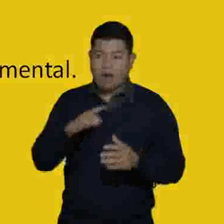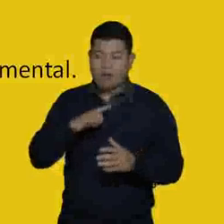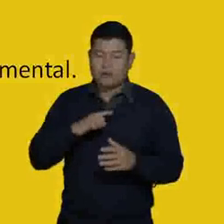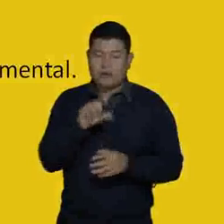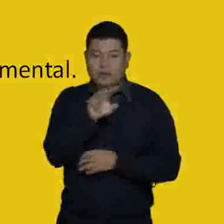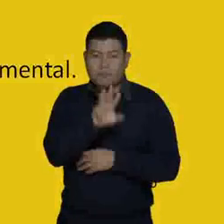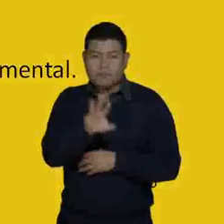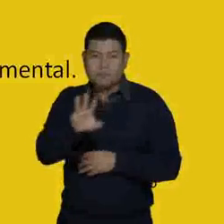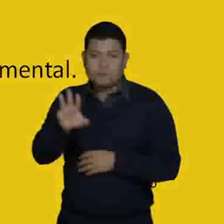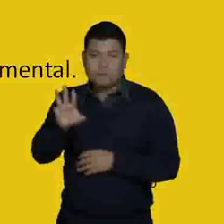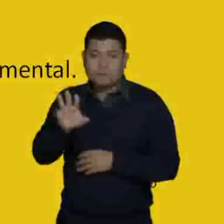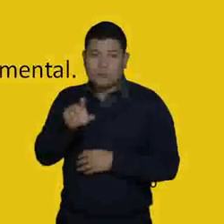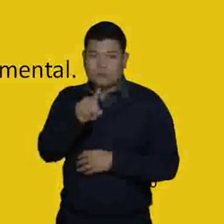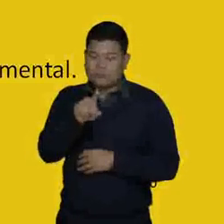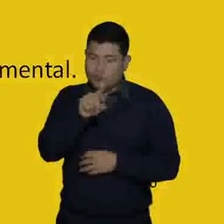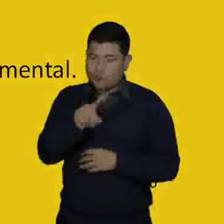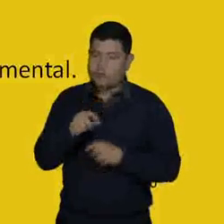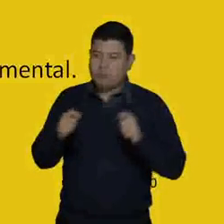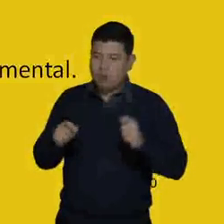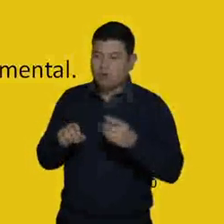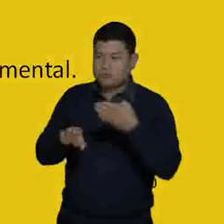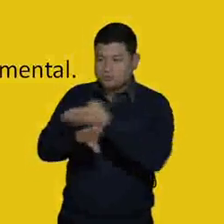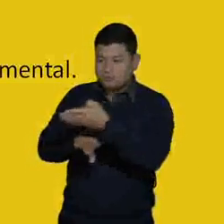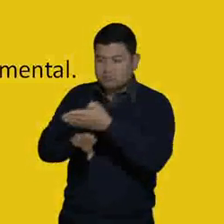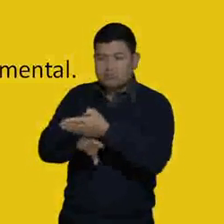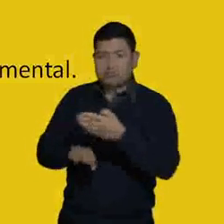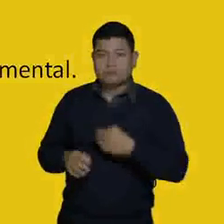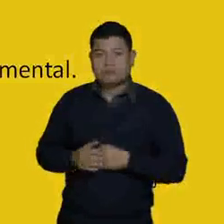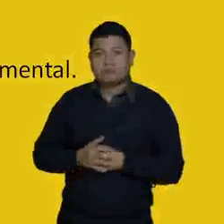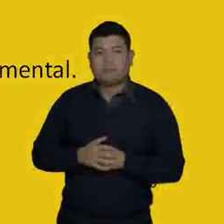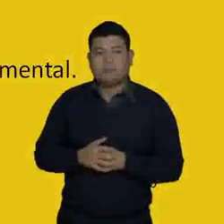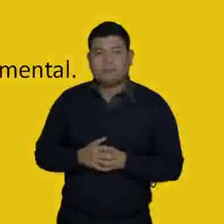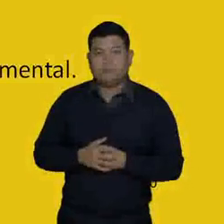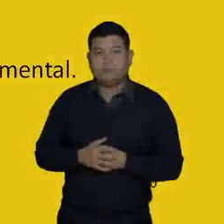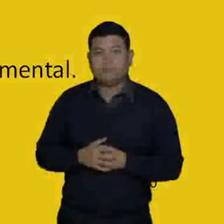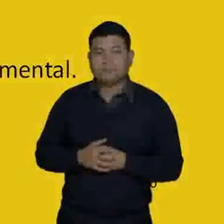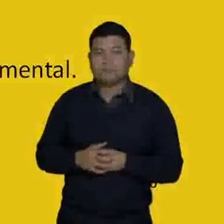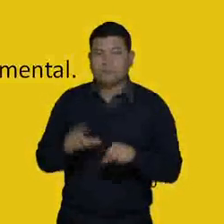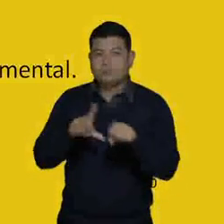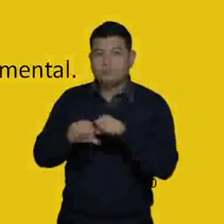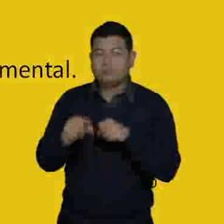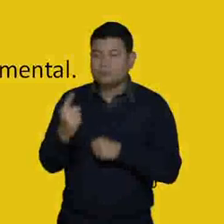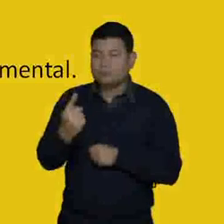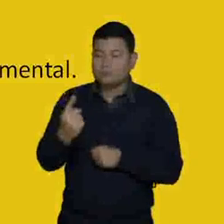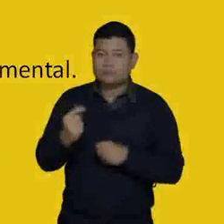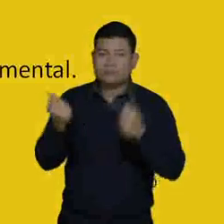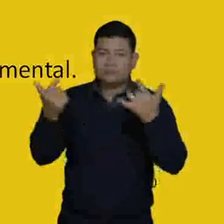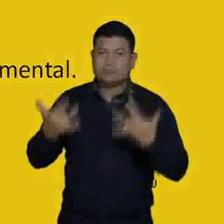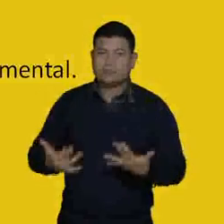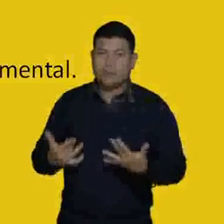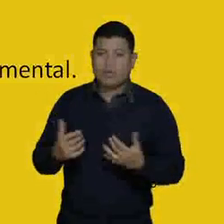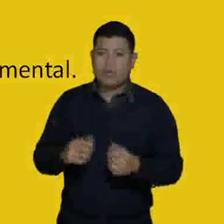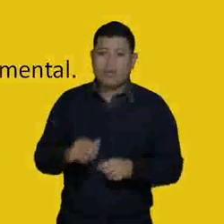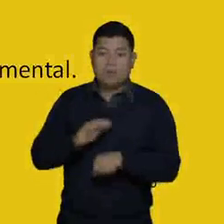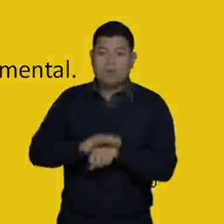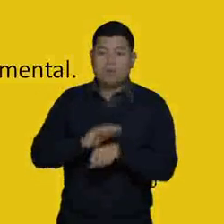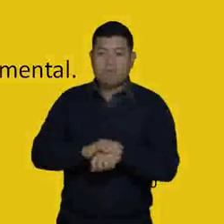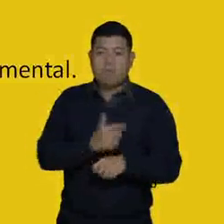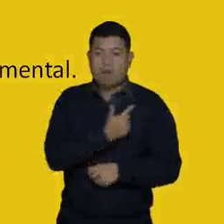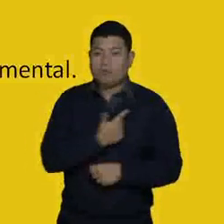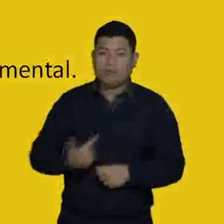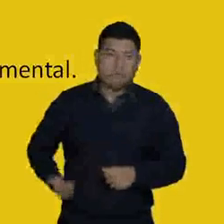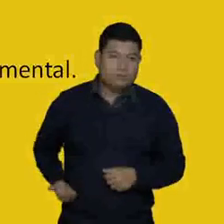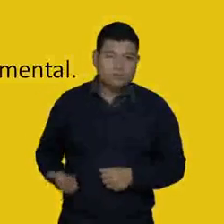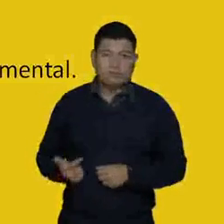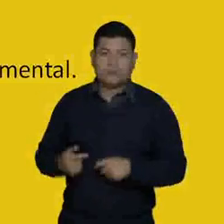a íntegra da Lei e aí diz no artigo primeiro o poder público deve desenvolver e manter